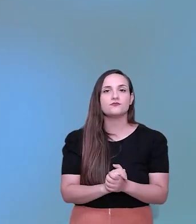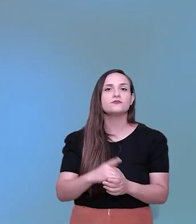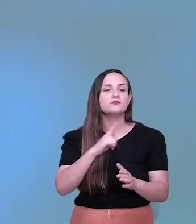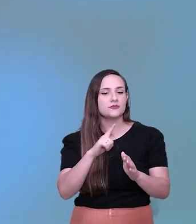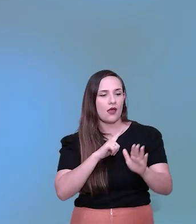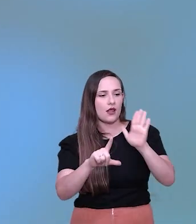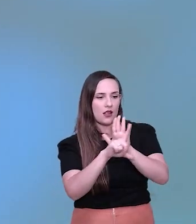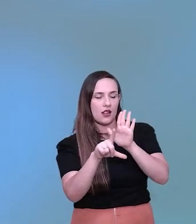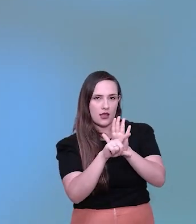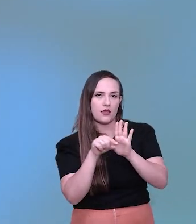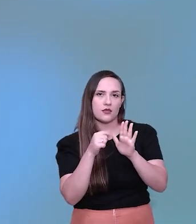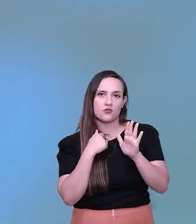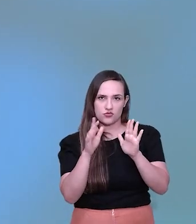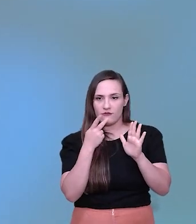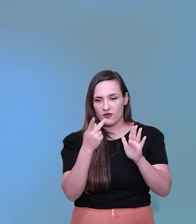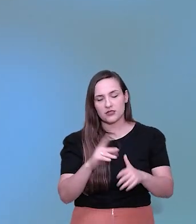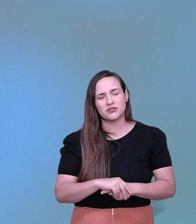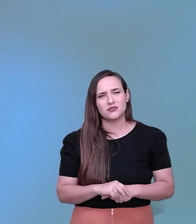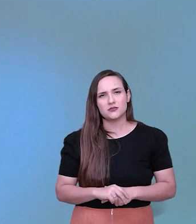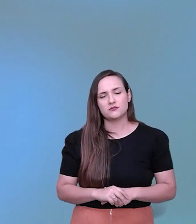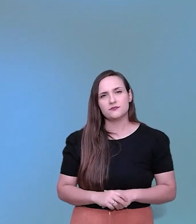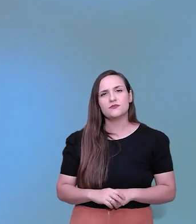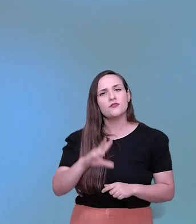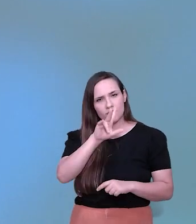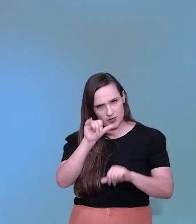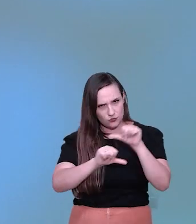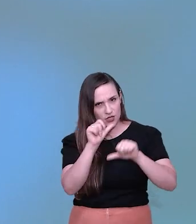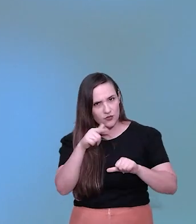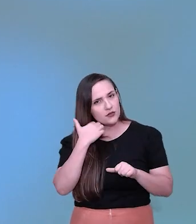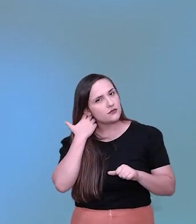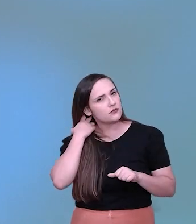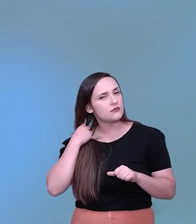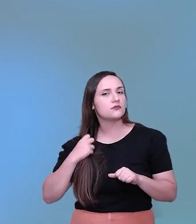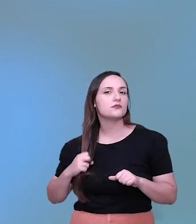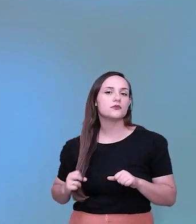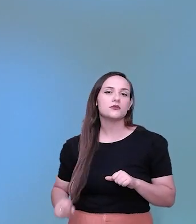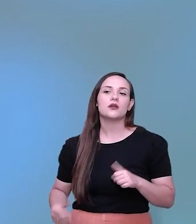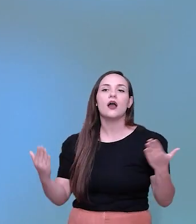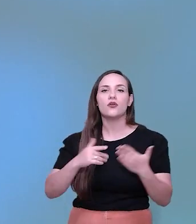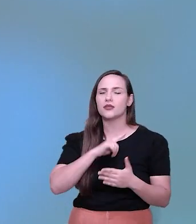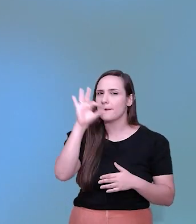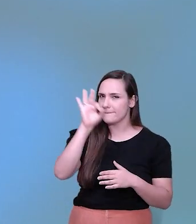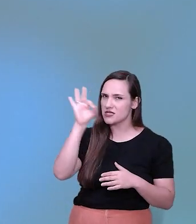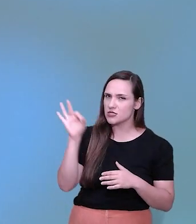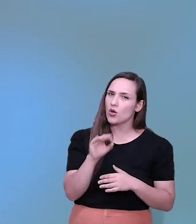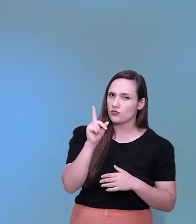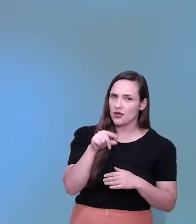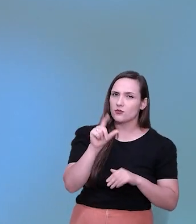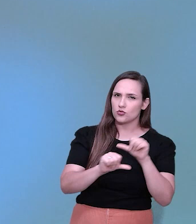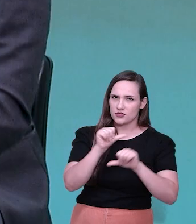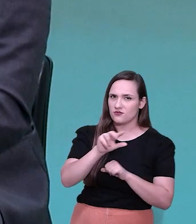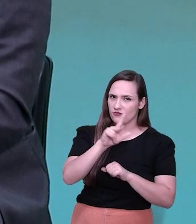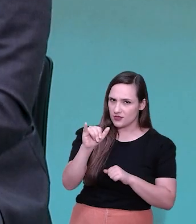lei que ainda não foi aprovada, como eu mencionei no começo do programa, ela vai mudar isso, né, de frações para porcentagens. Essa talvez